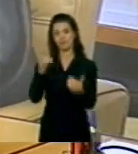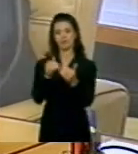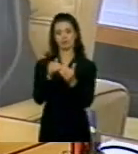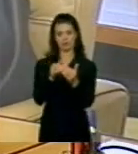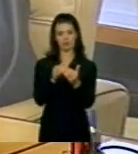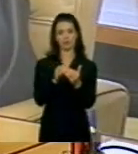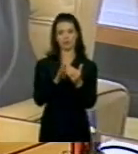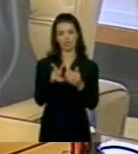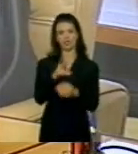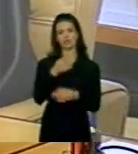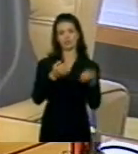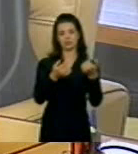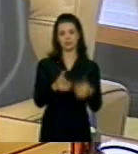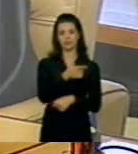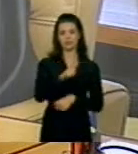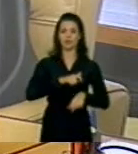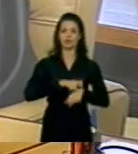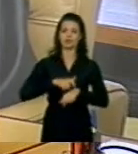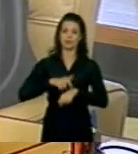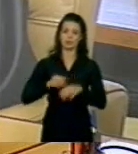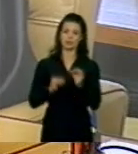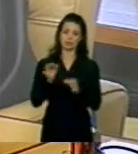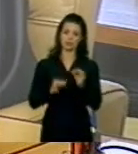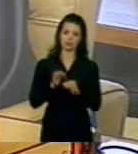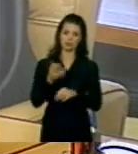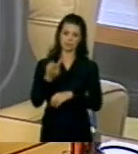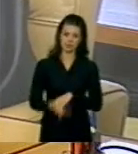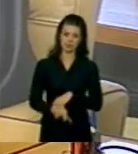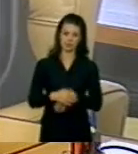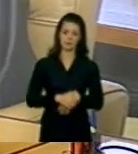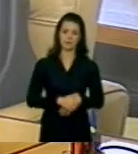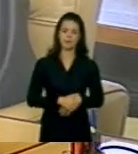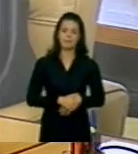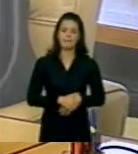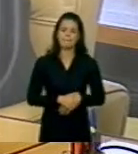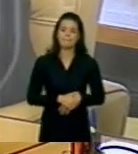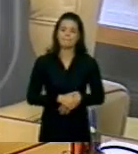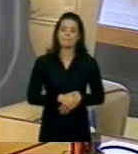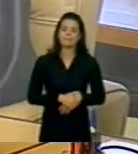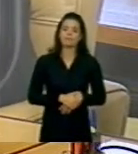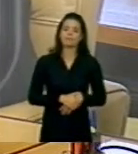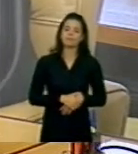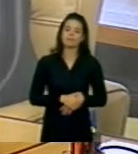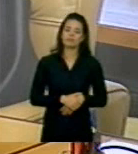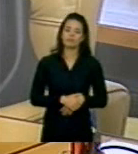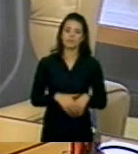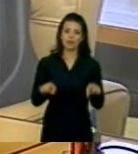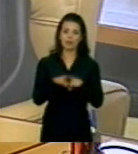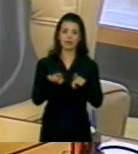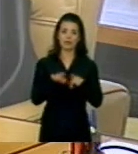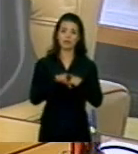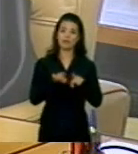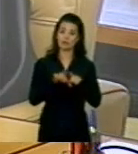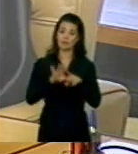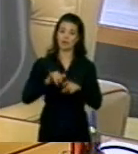decisões, concluía nesse trecho, então, o nosso eminente decano. E, igualmente